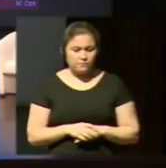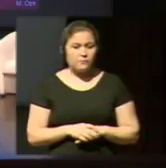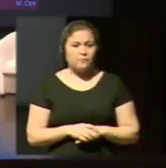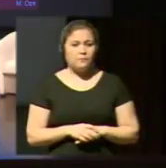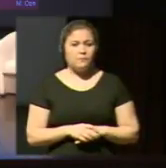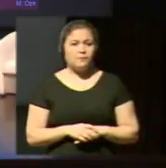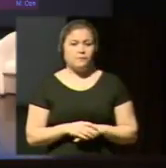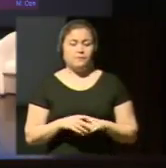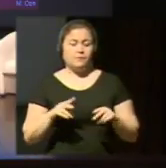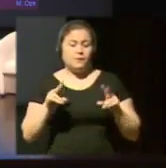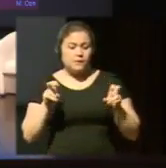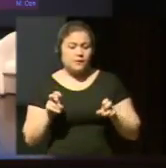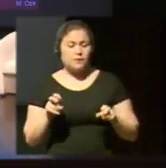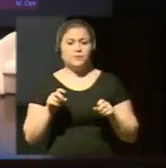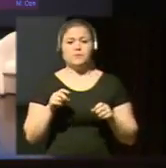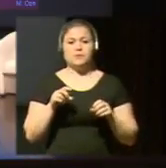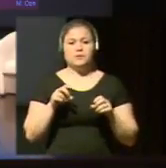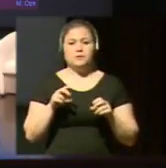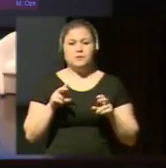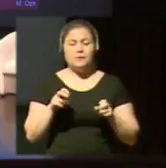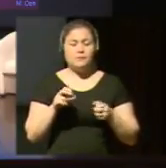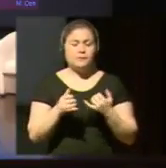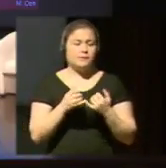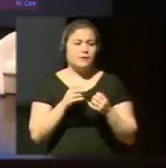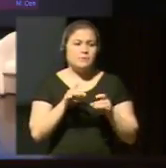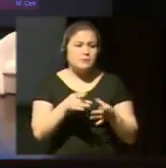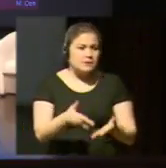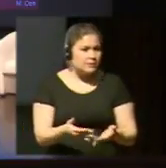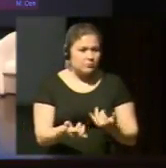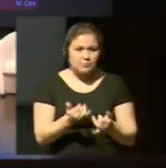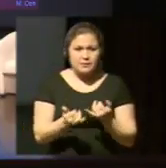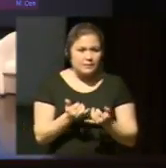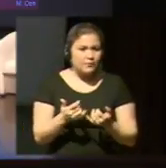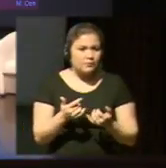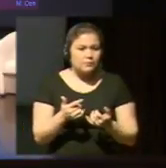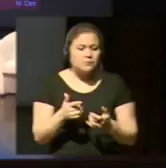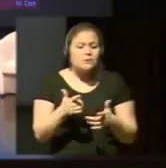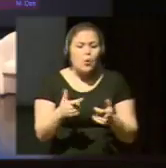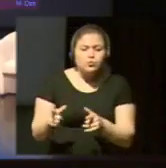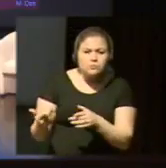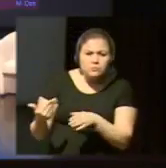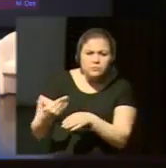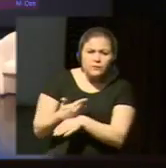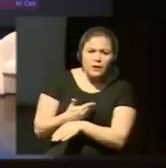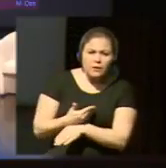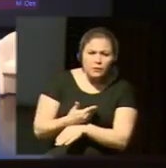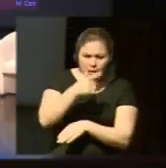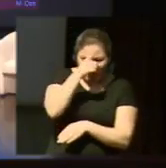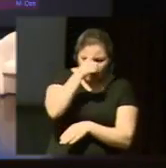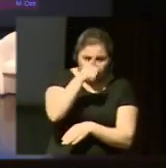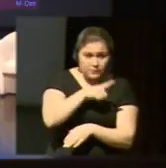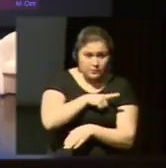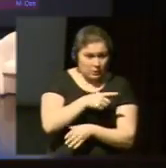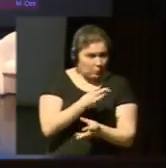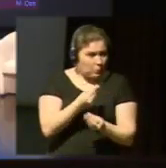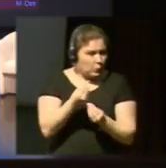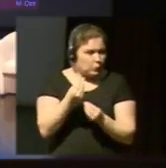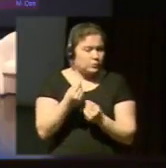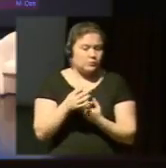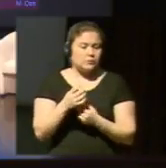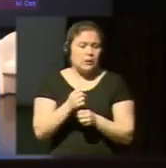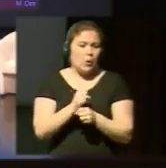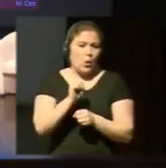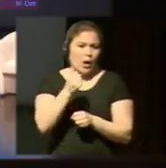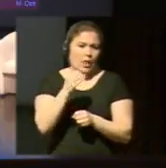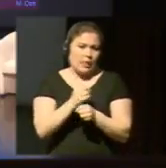tratamos temas específicos, como, por exemplo, terra natal. De onde é que você vem? Na Alemanha existem muitos de 80